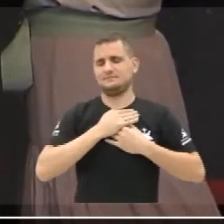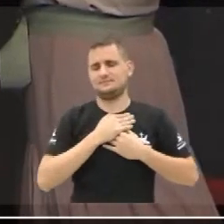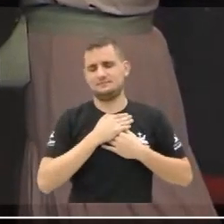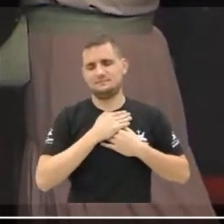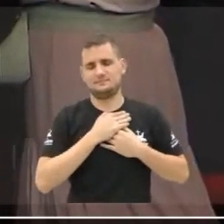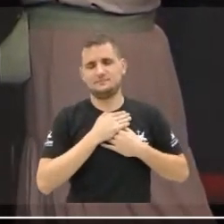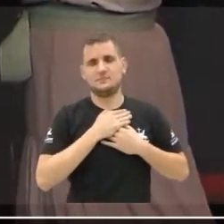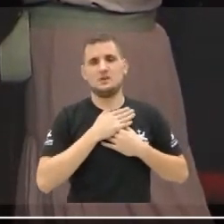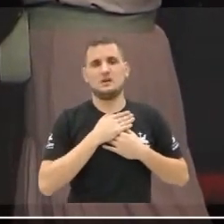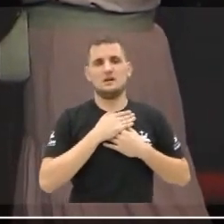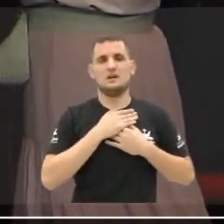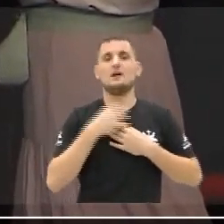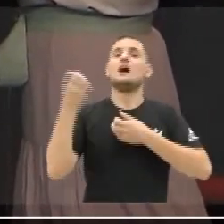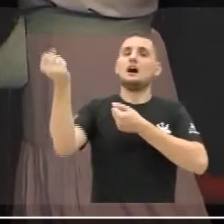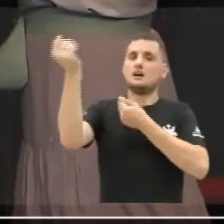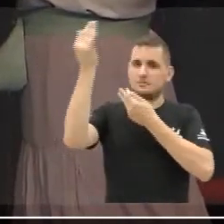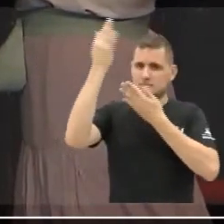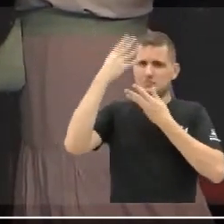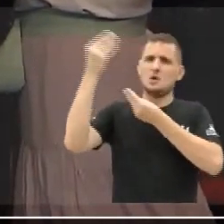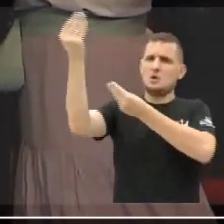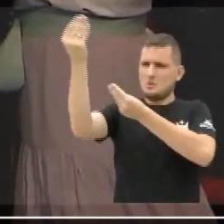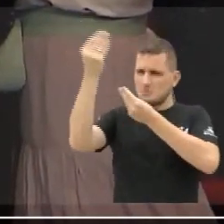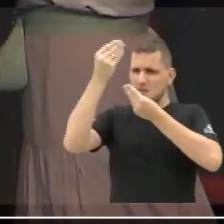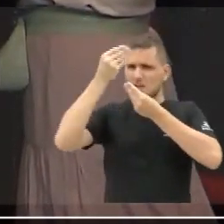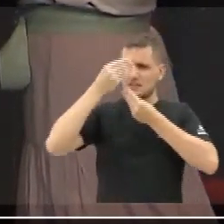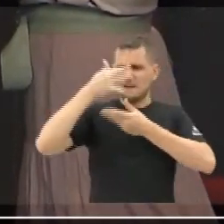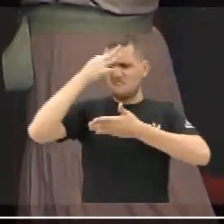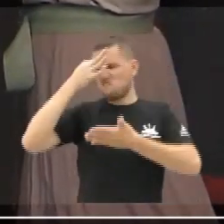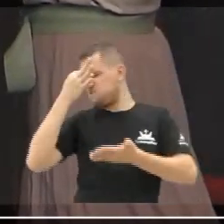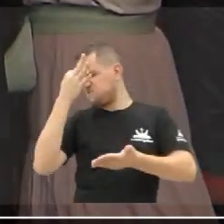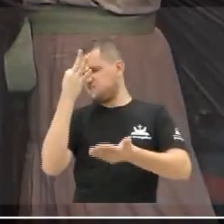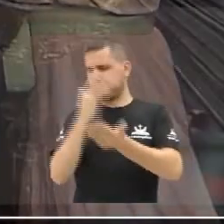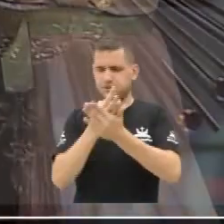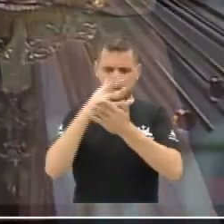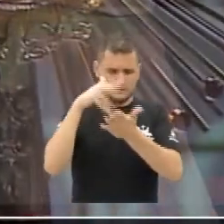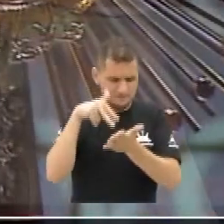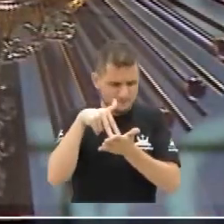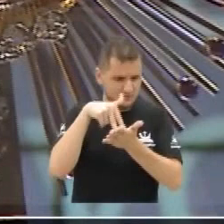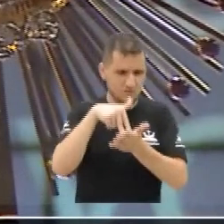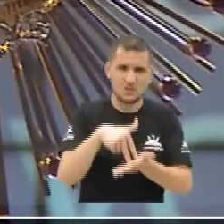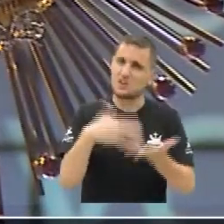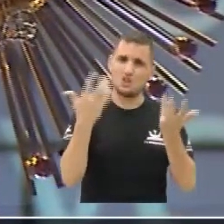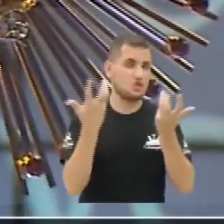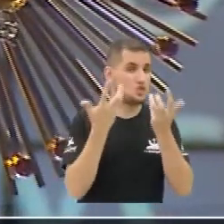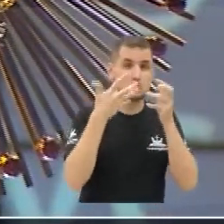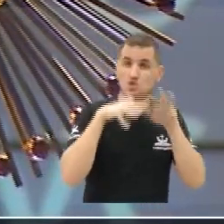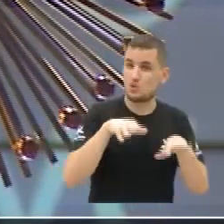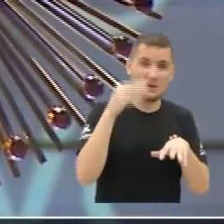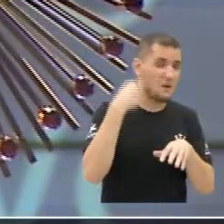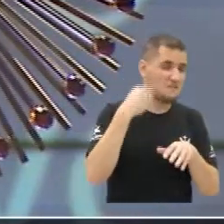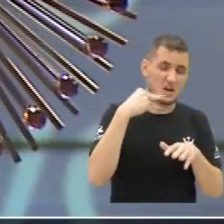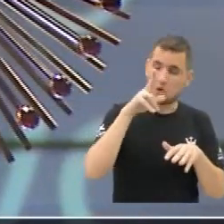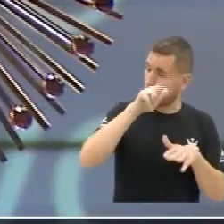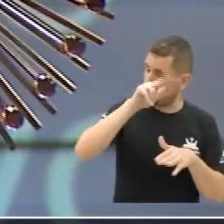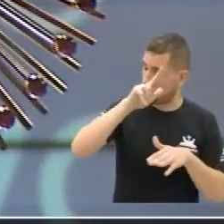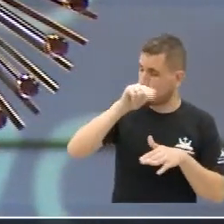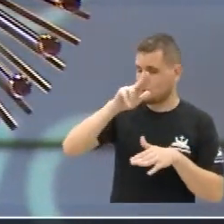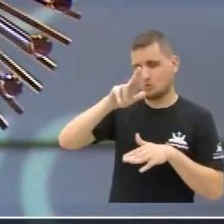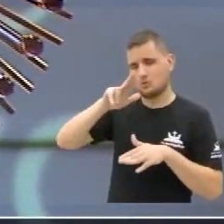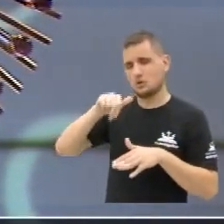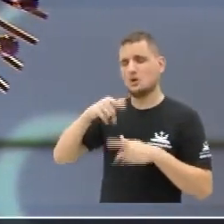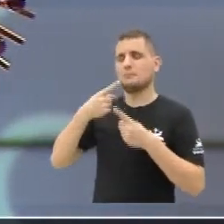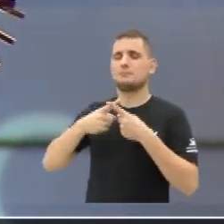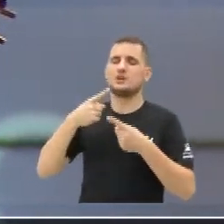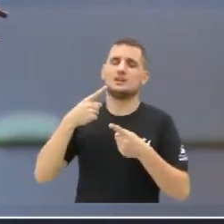Aumenta minha fé em ti. Não me deixa fraquejar jamais. Ao som da